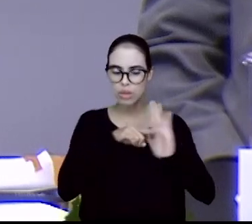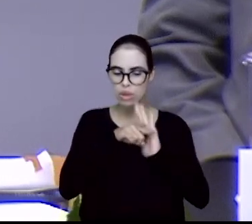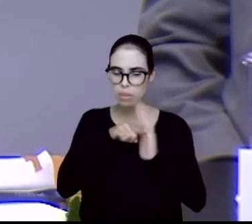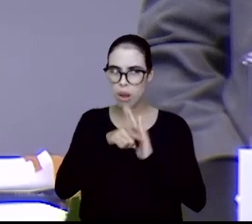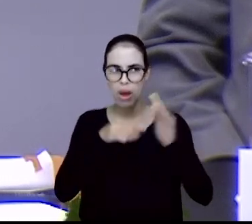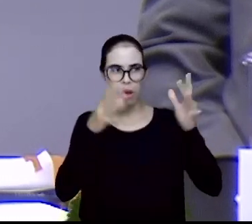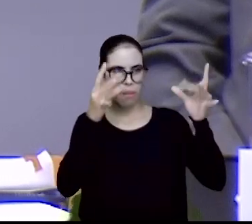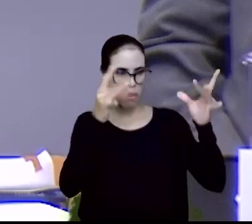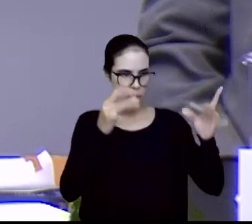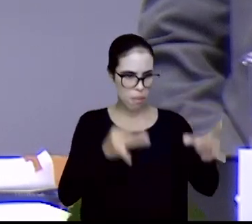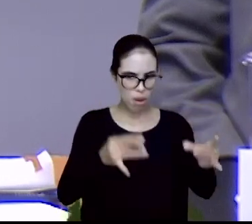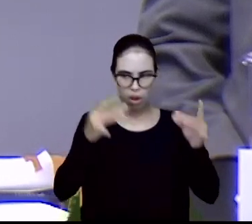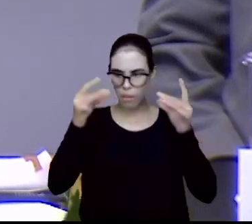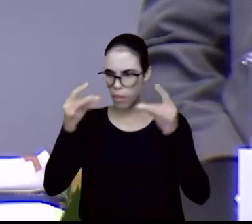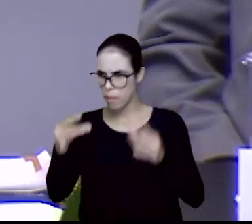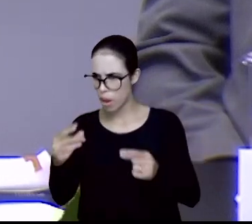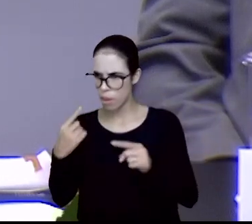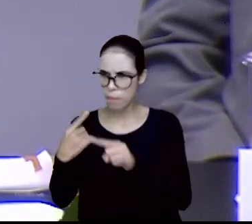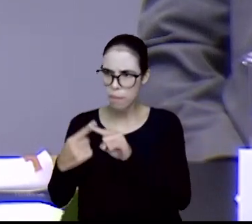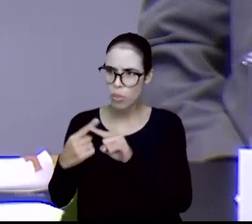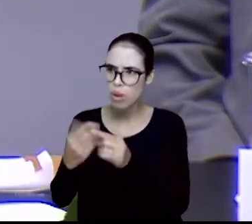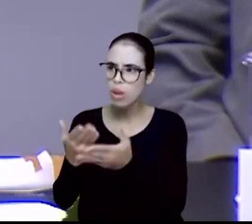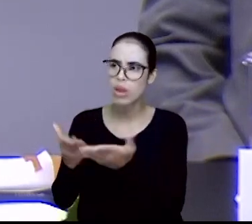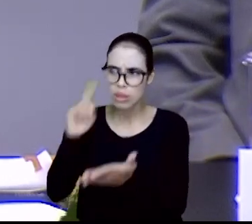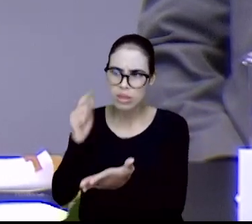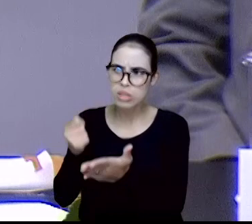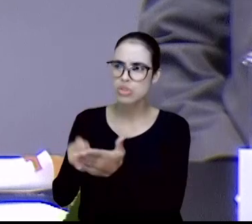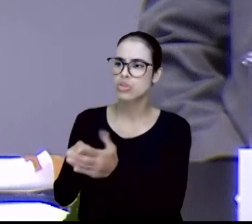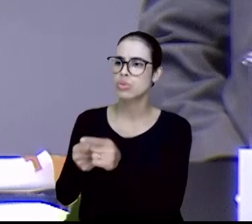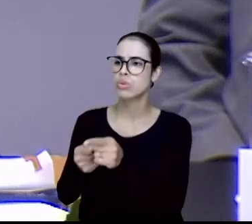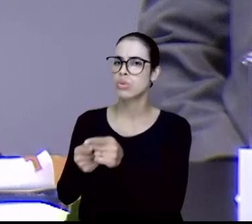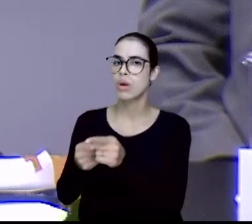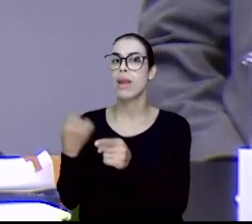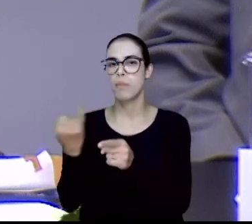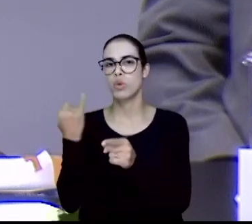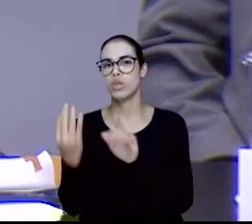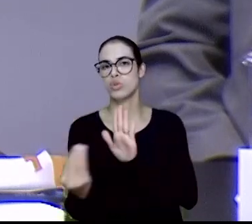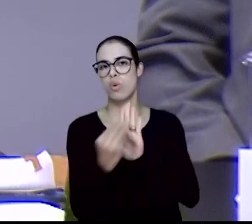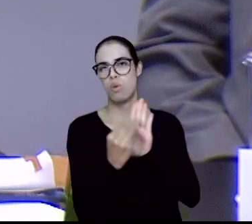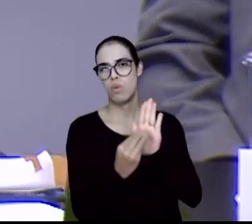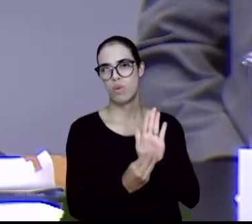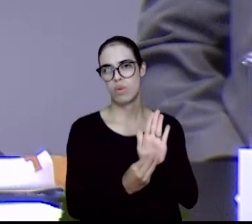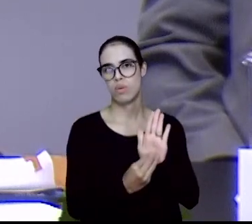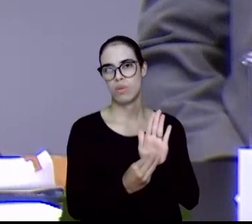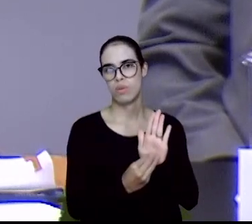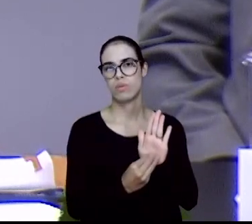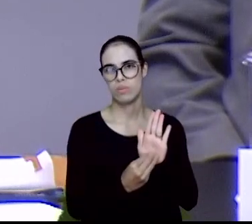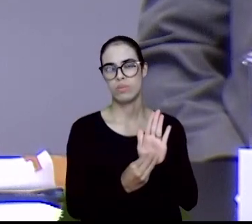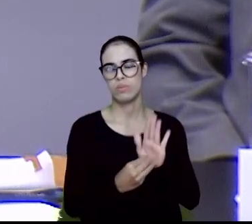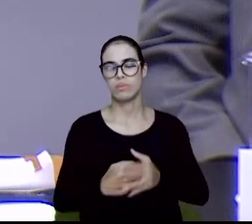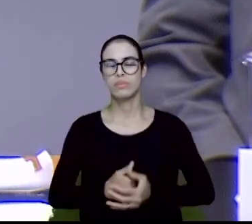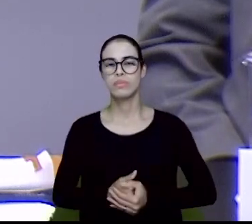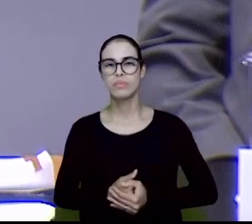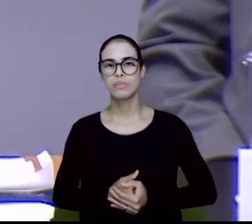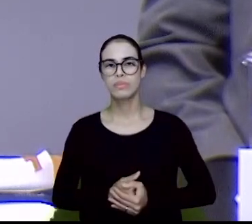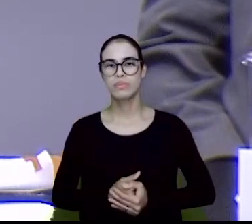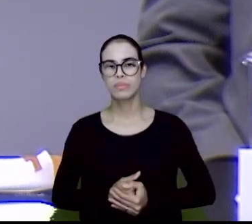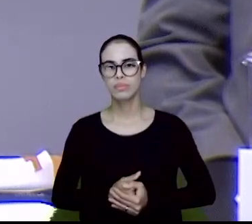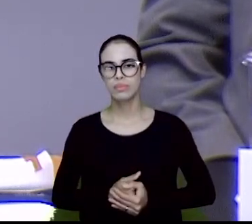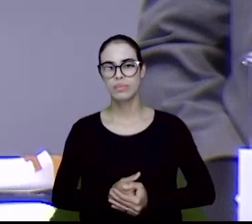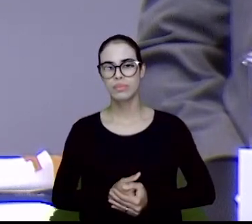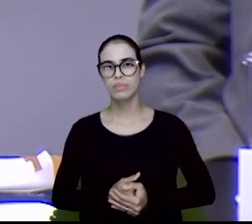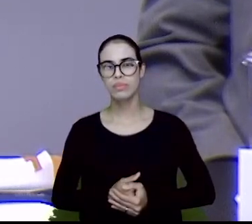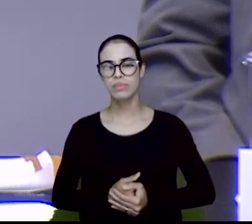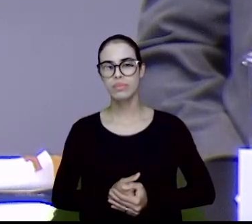geraram o precedente também é importante na argumentação com os precedentes. Portanto, nós temos, como falei,